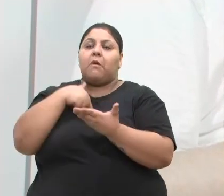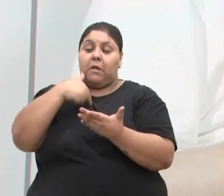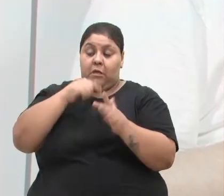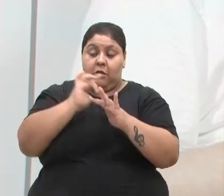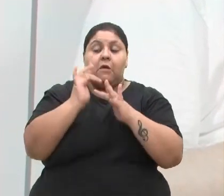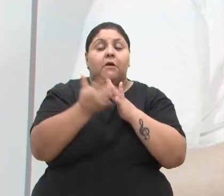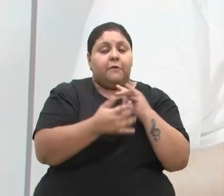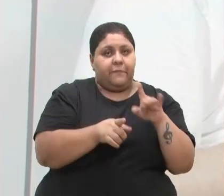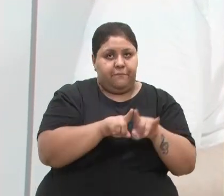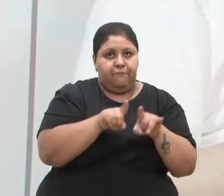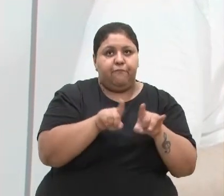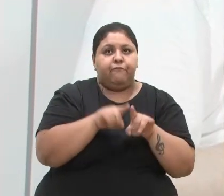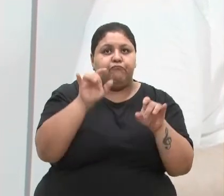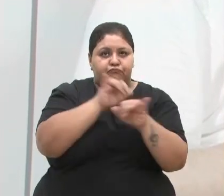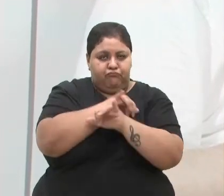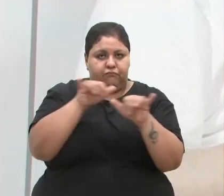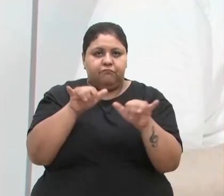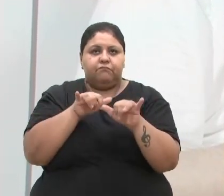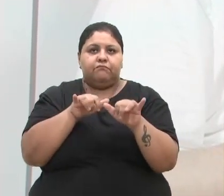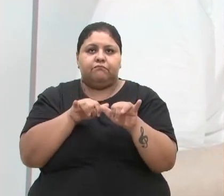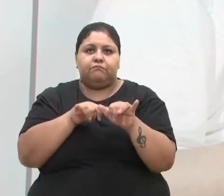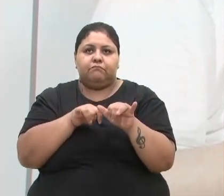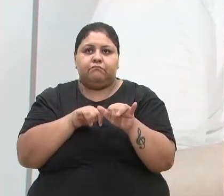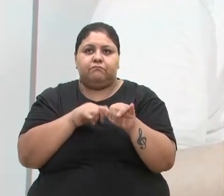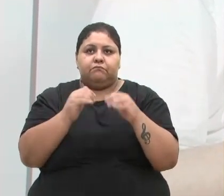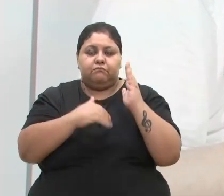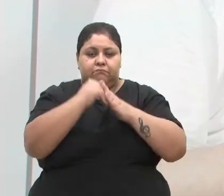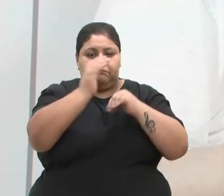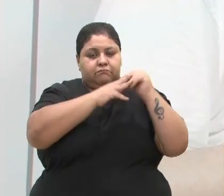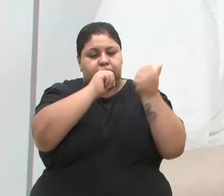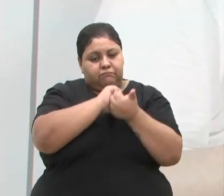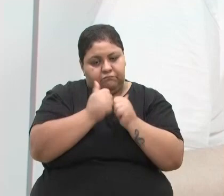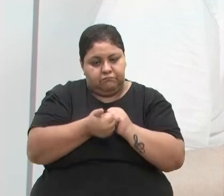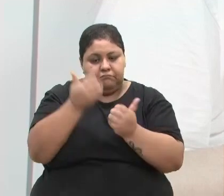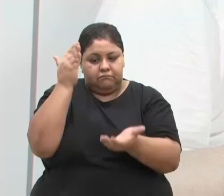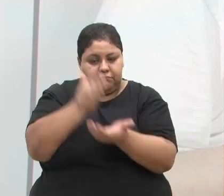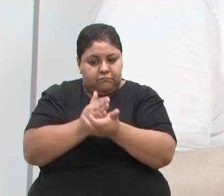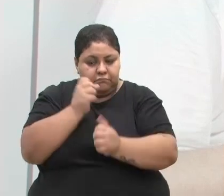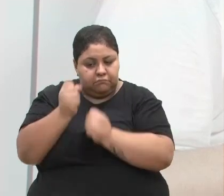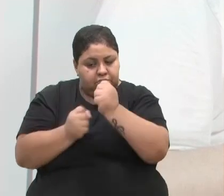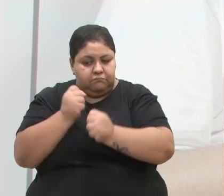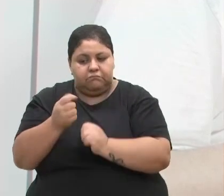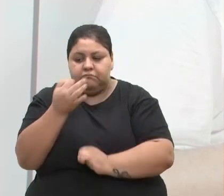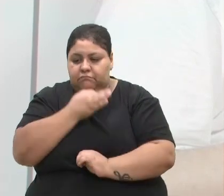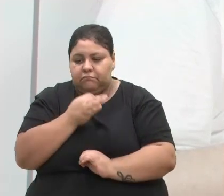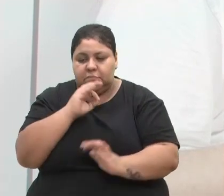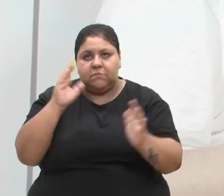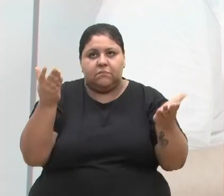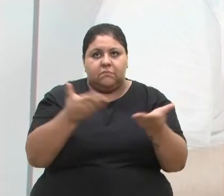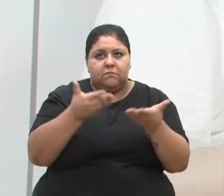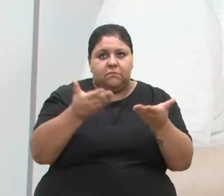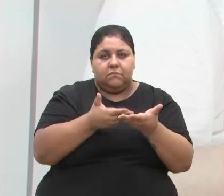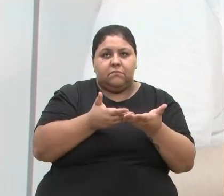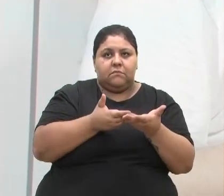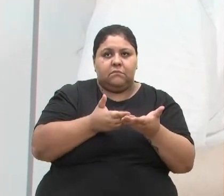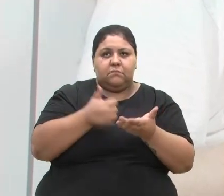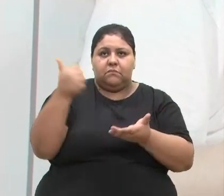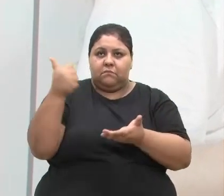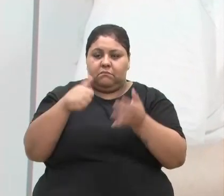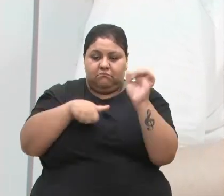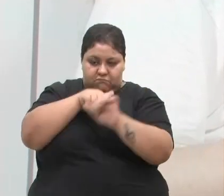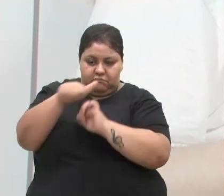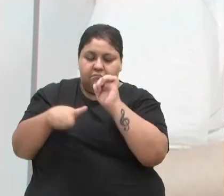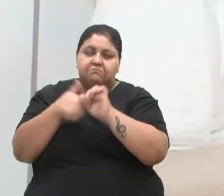sociais também tem as informações então da prática de esportes, tanto da meia maratona de Caxias, como agora da primeira maratona de